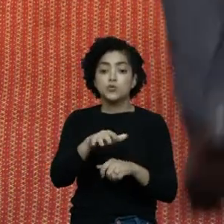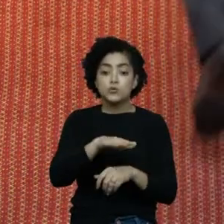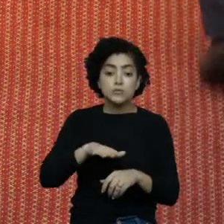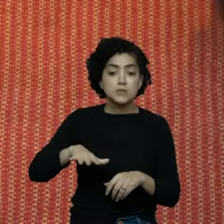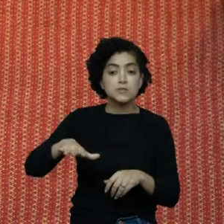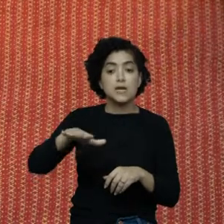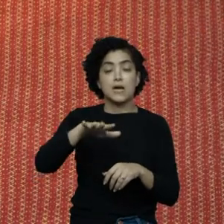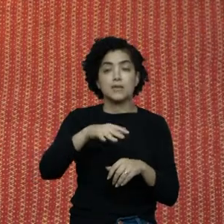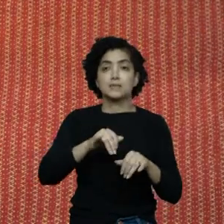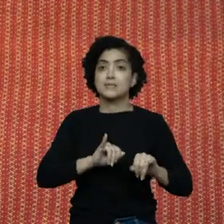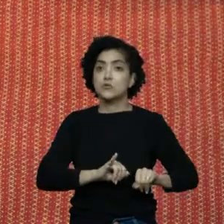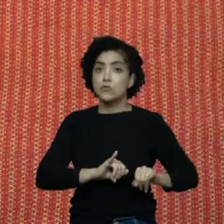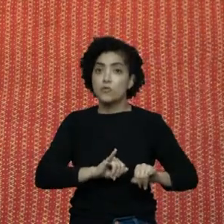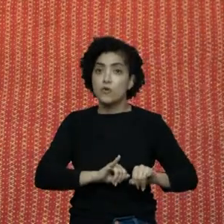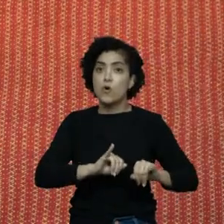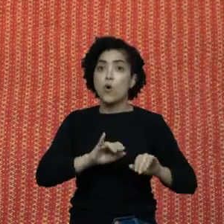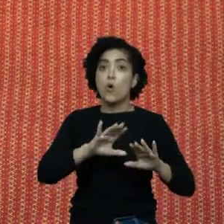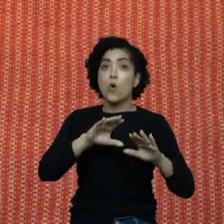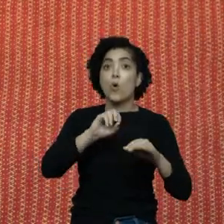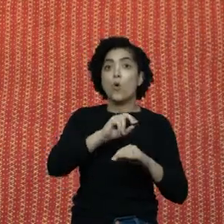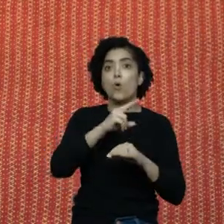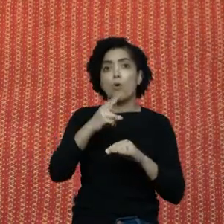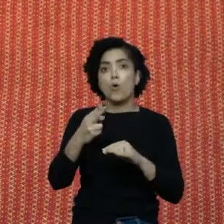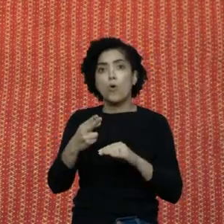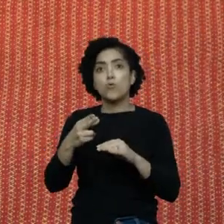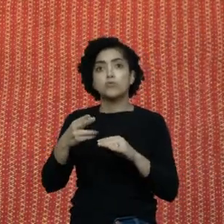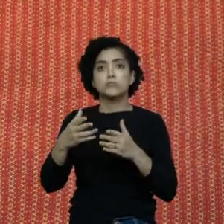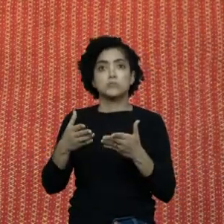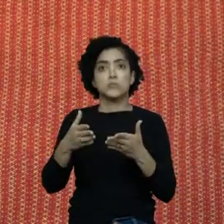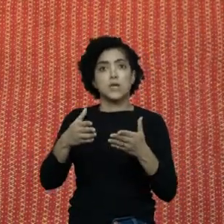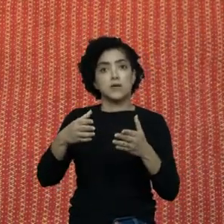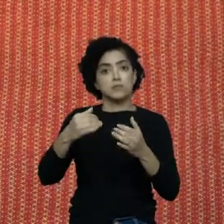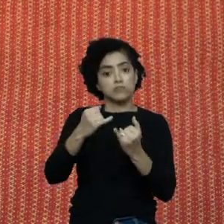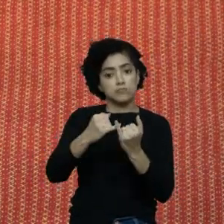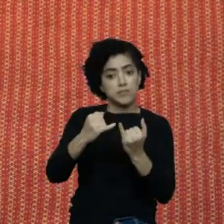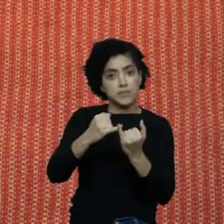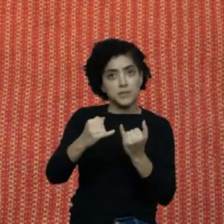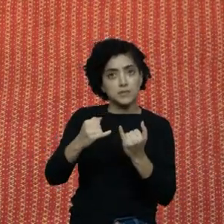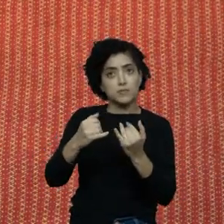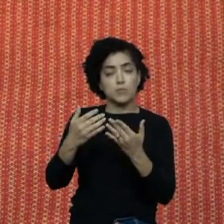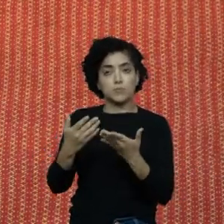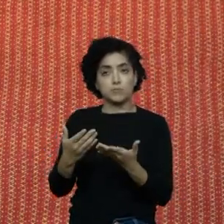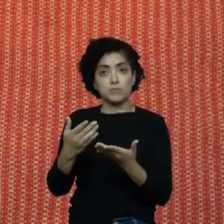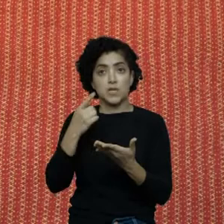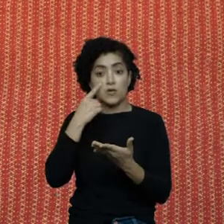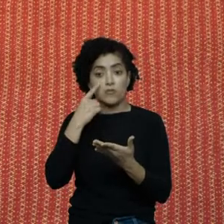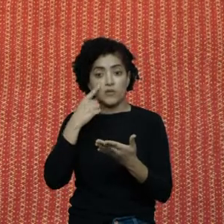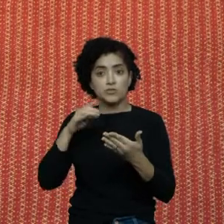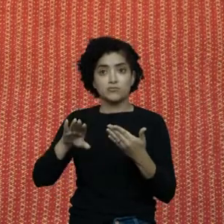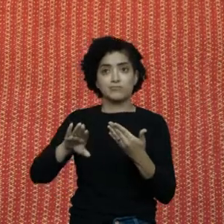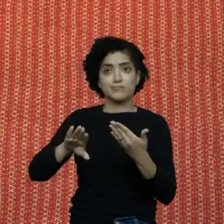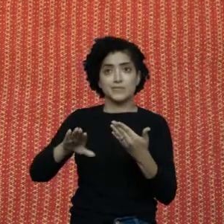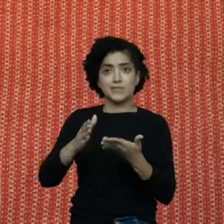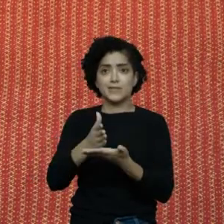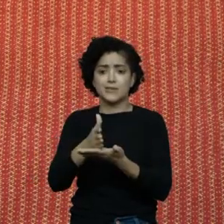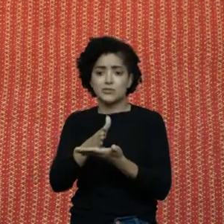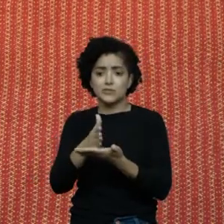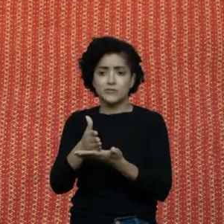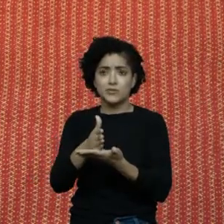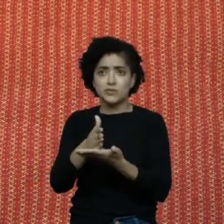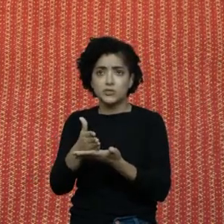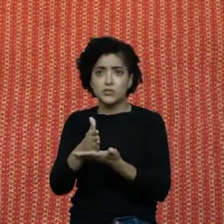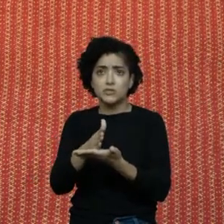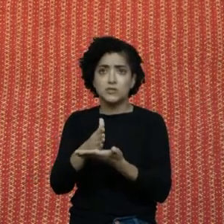sofreram ou apenas parte dos setores que sofreram a casa eu vejo que está dividida mais ou menos dois